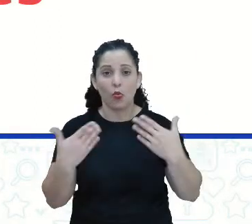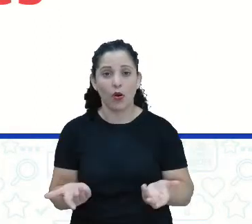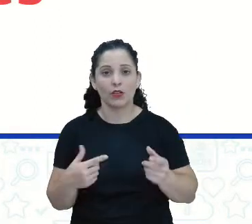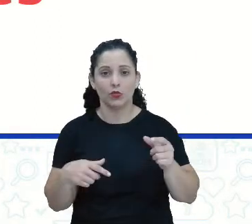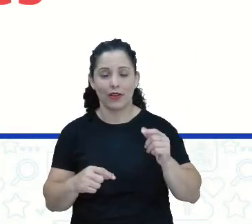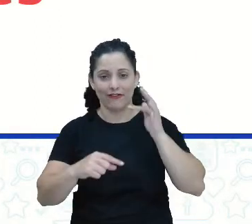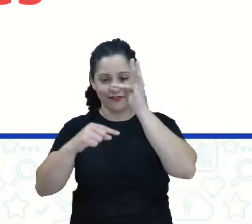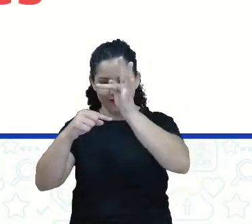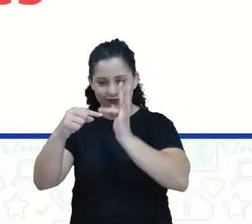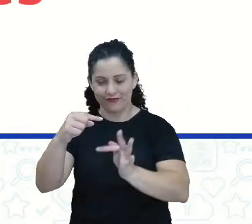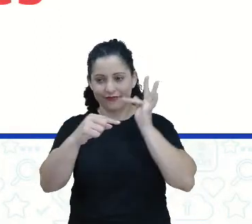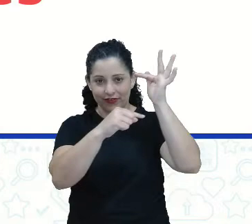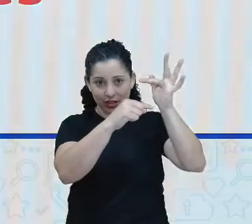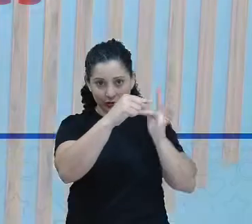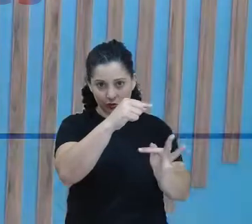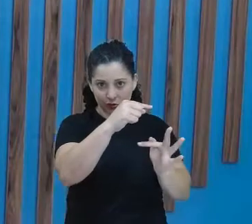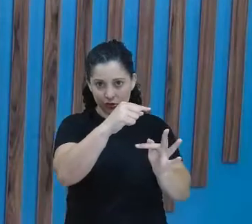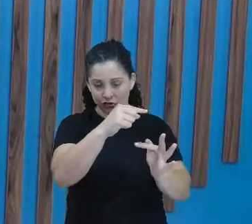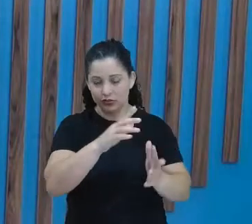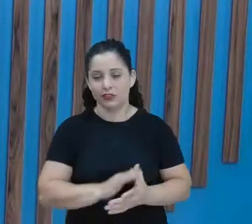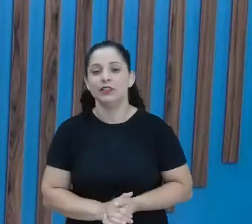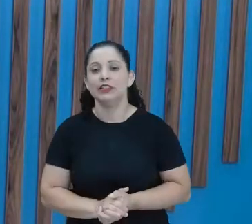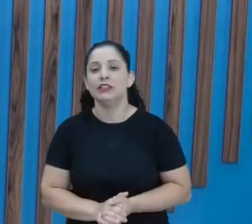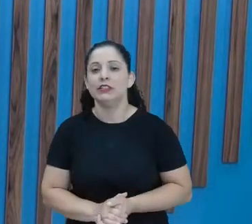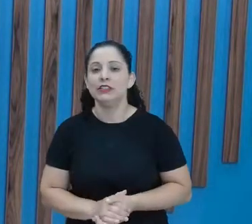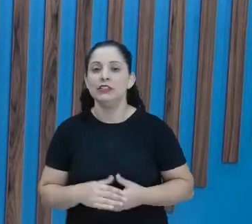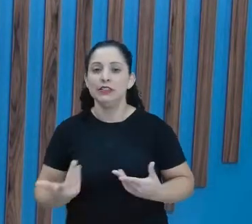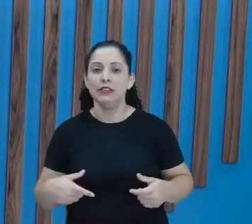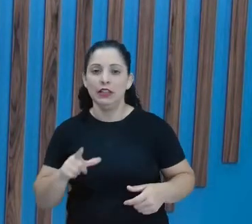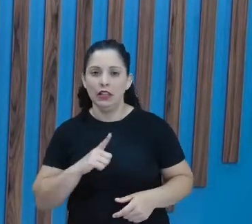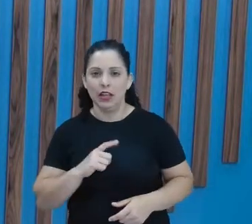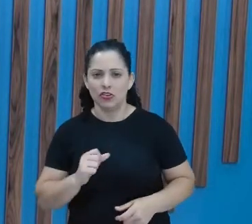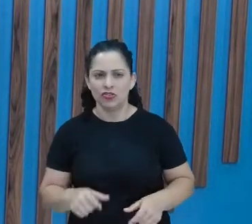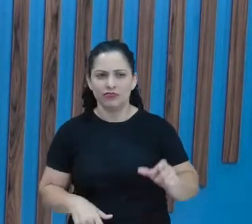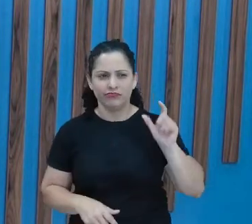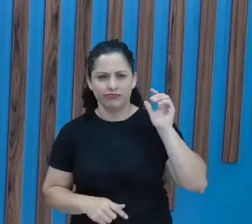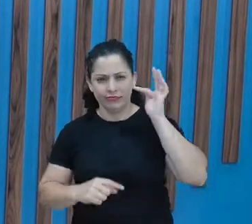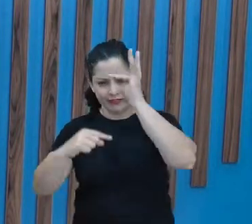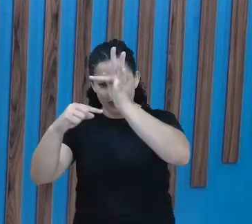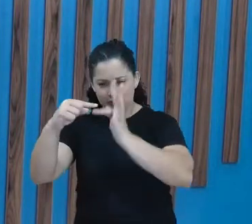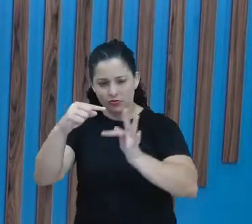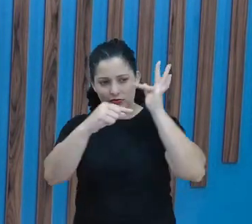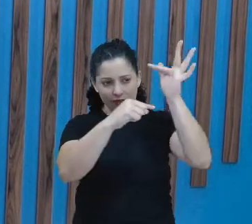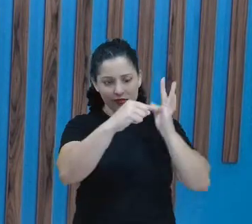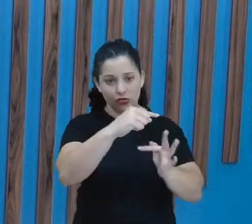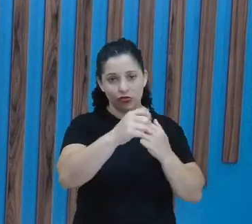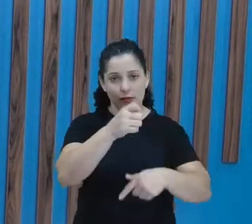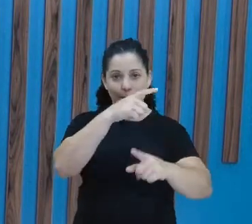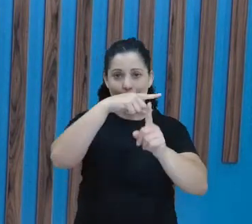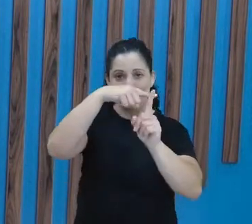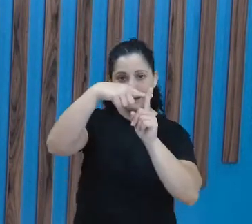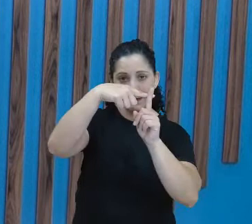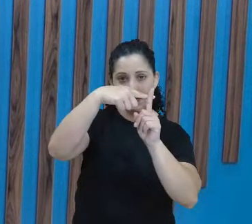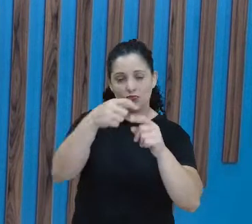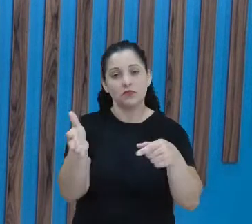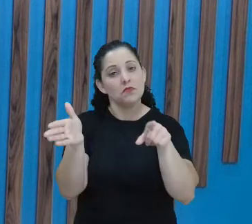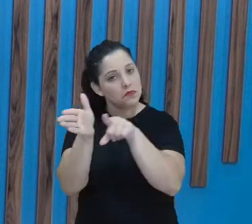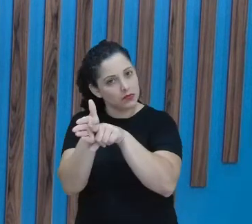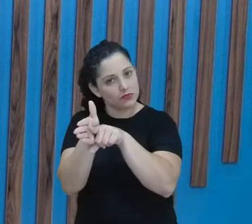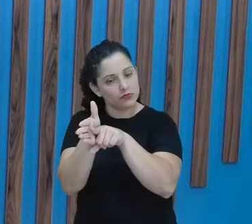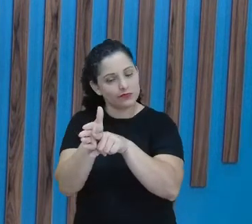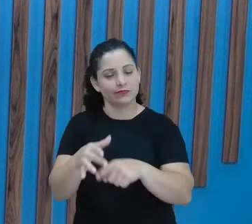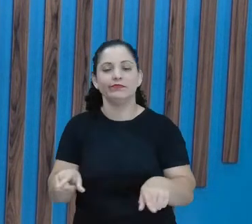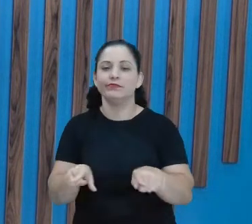frações, tá certo? Além das duas frações, sendo a adição e subtração, que é quando vai tirar o